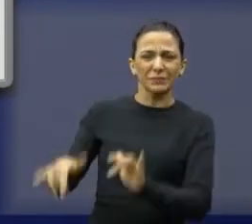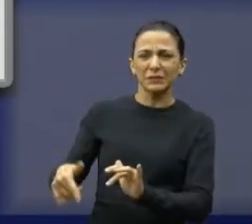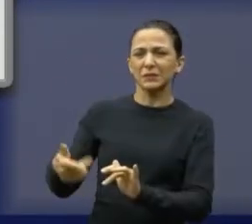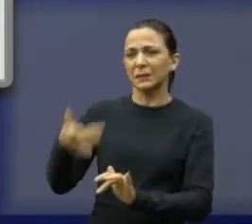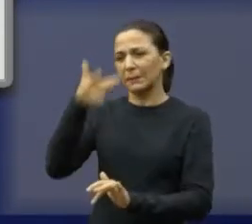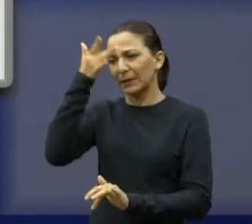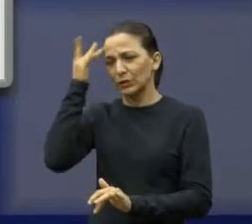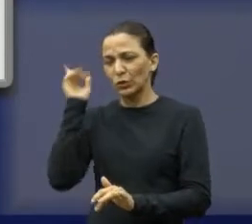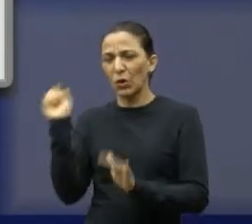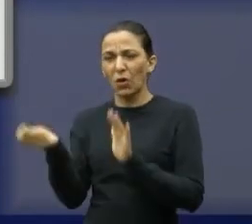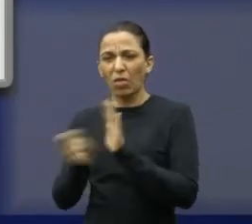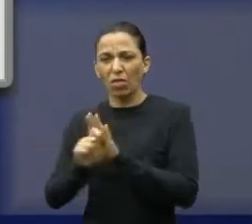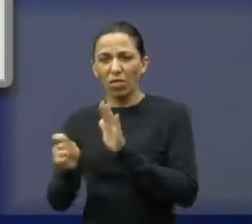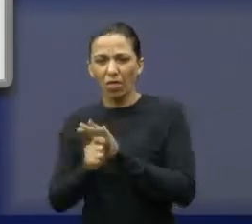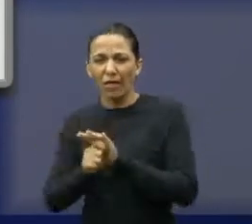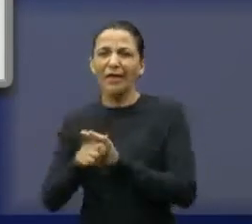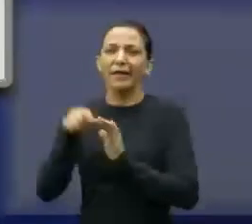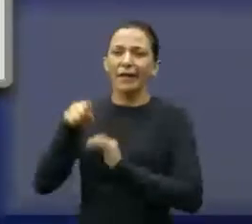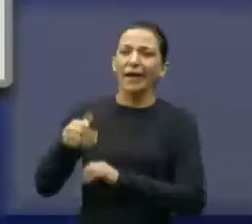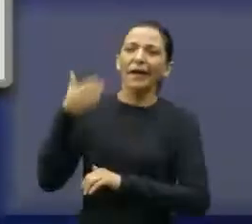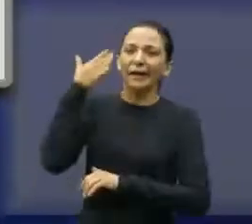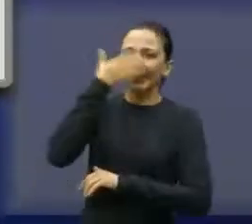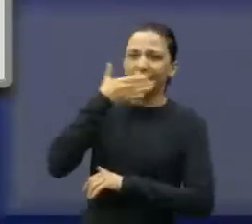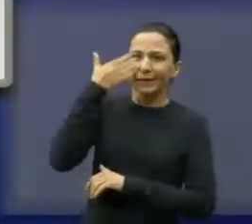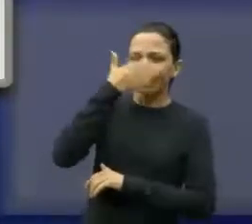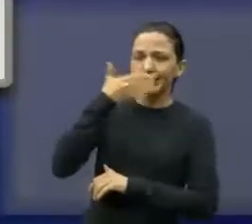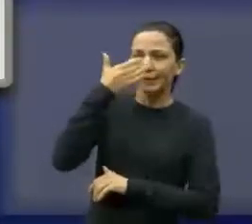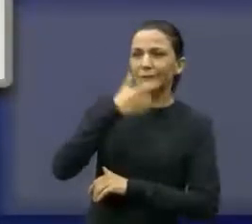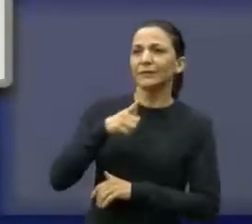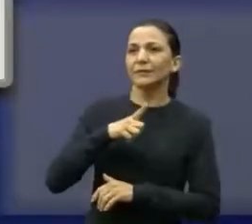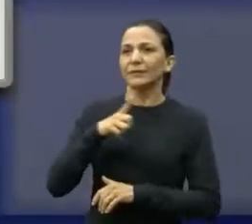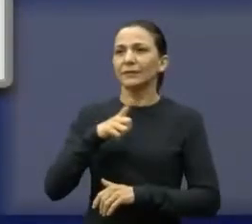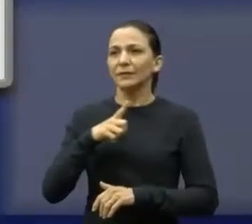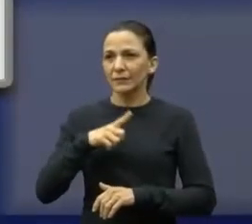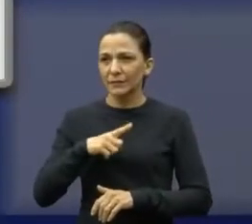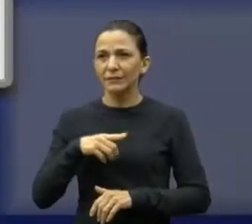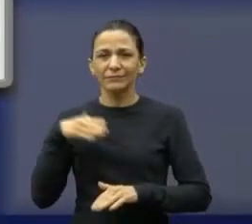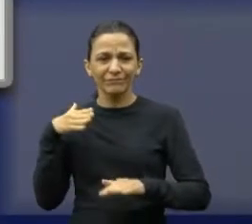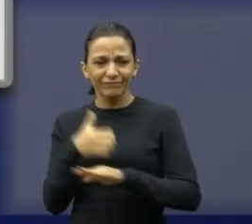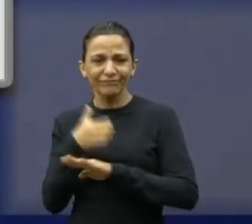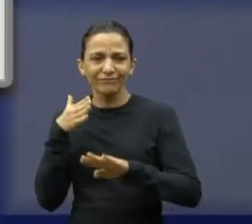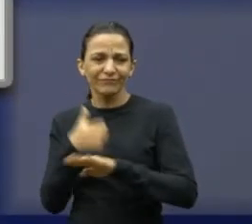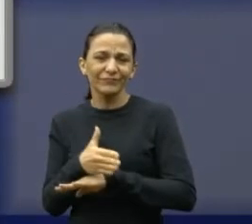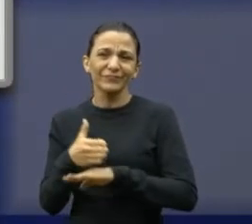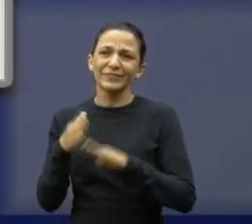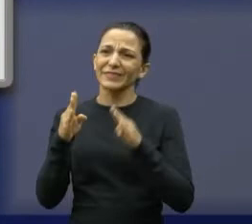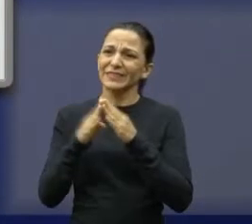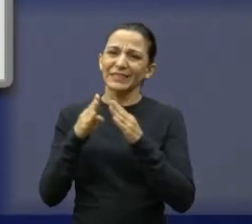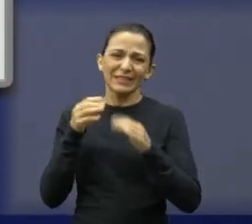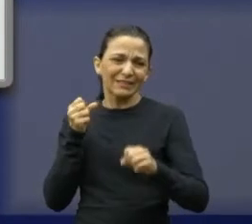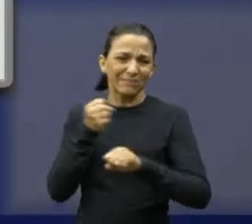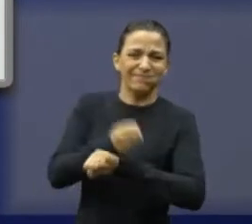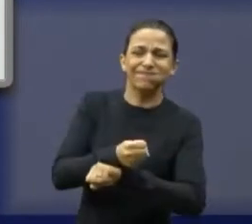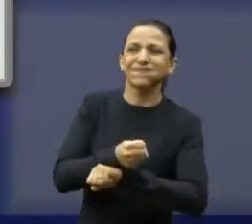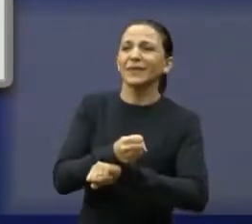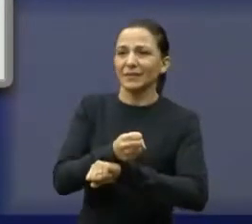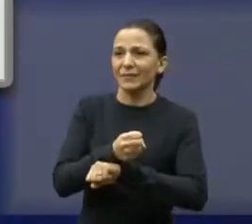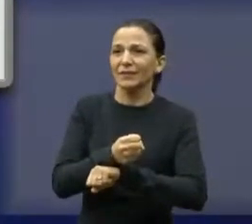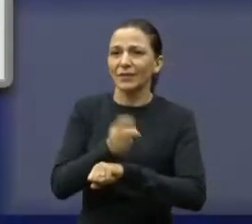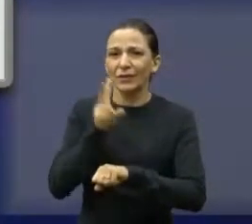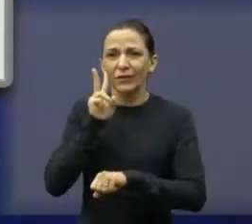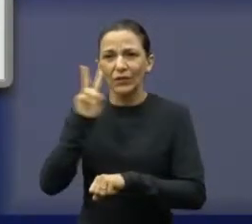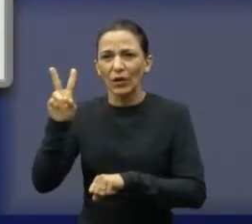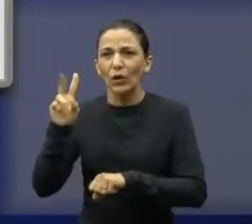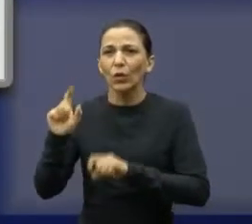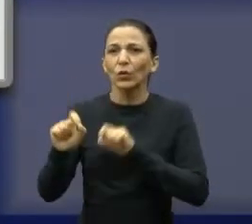droga, prostituição ilícita, enfim, tanta coisa acontecendo nesse lugar aí, e totalmente invadida a casa, e nós